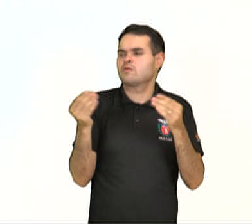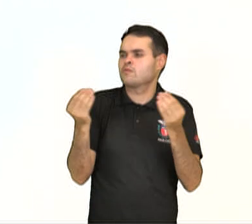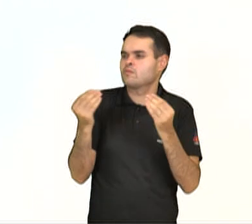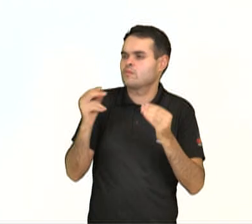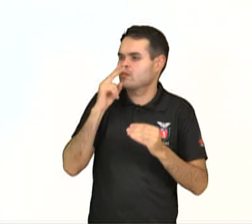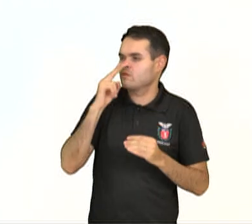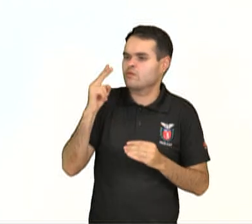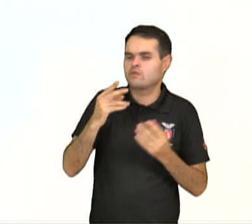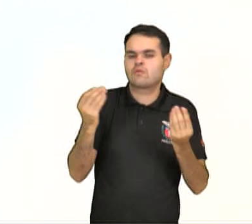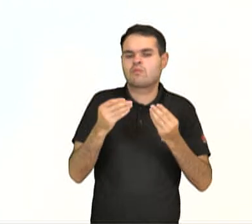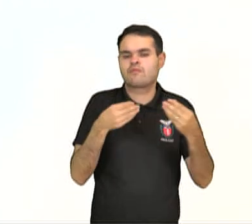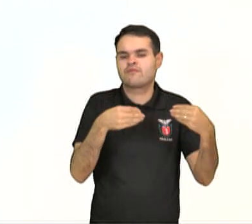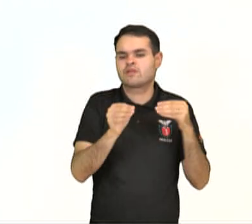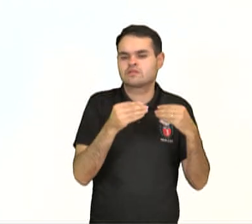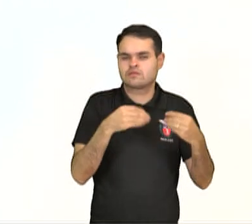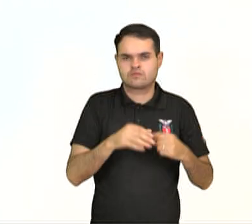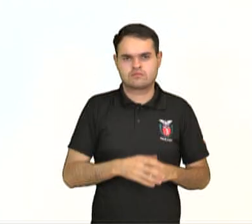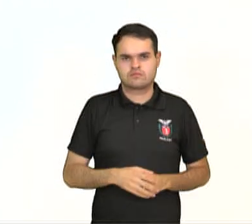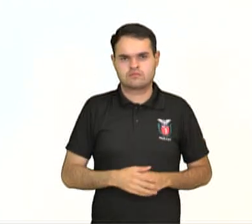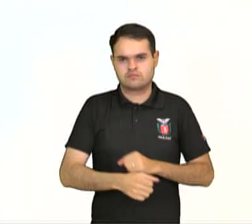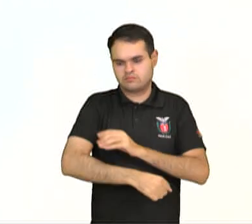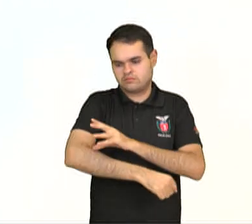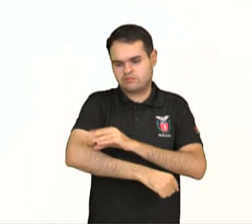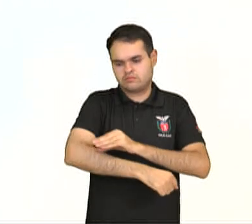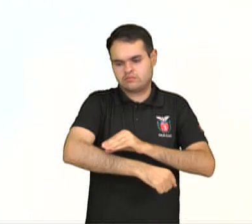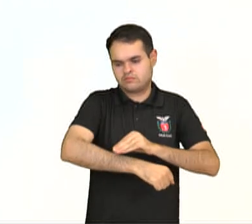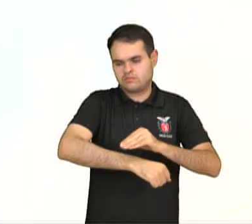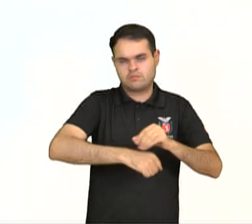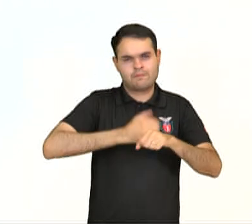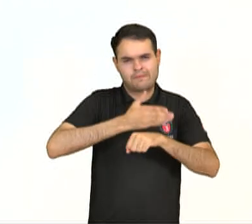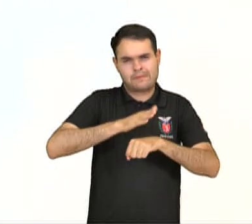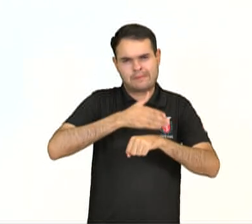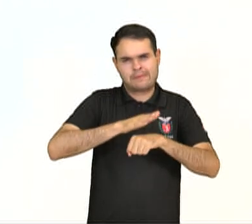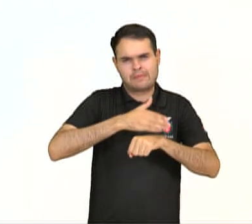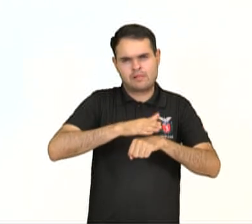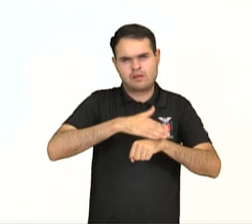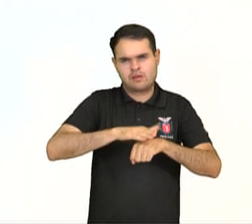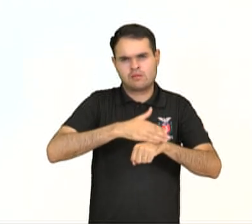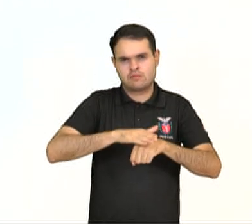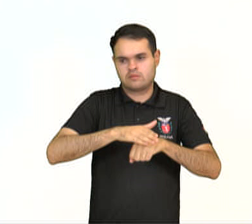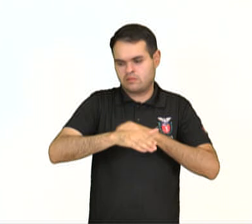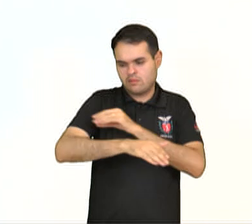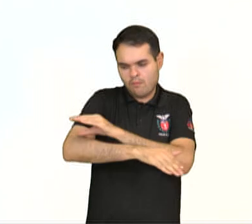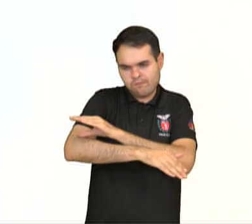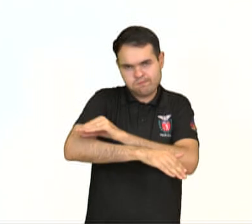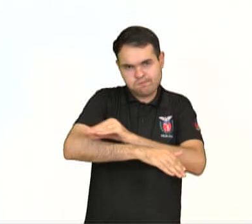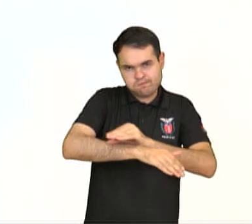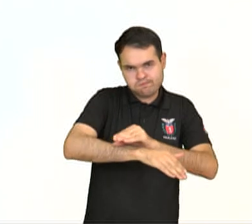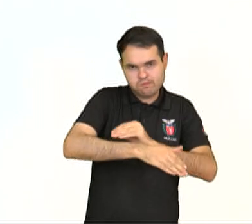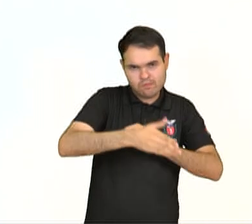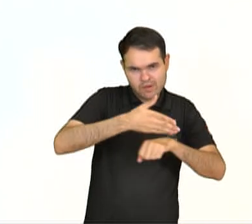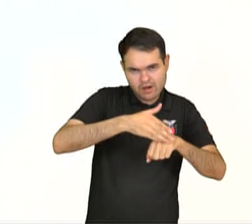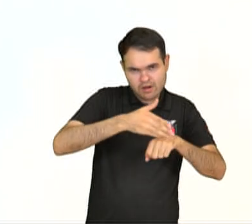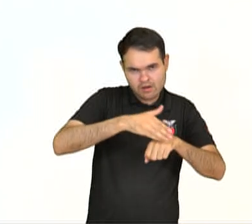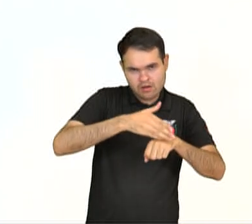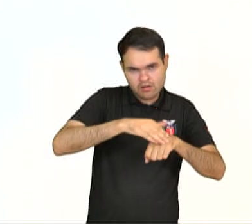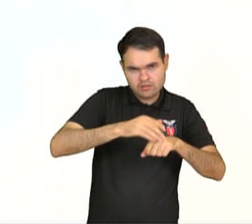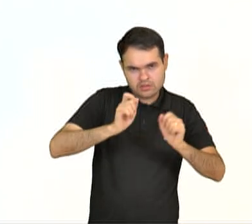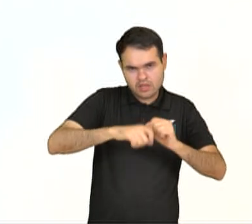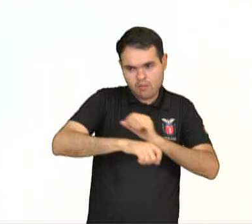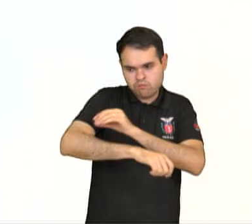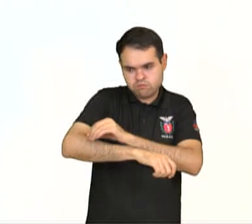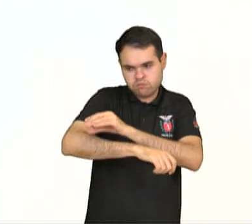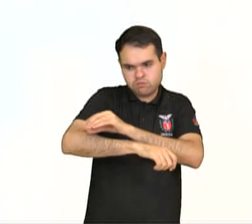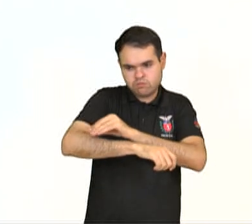ficar mais flexível? O teu músculo vai ficar mais treinado. O músculo mais treinado, ele naturalmente ganha